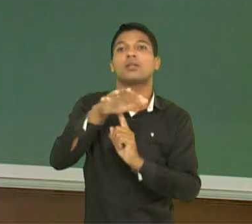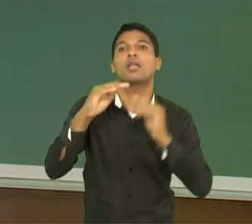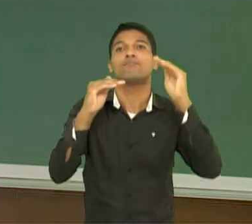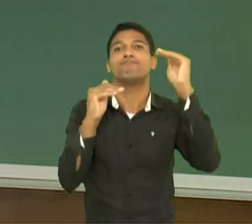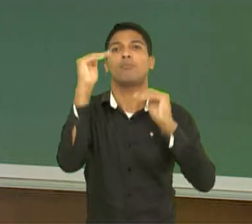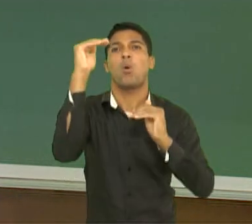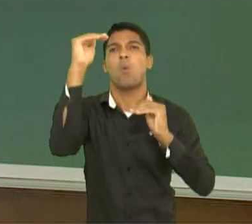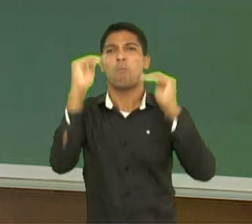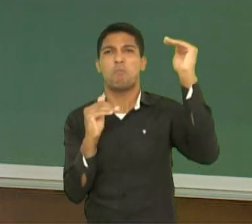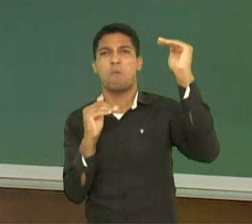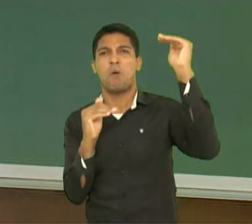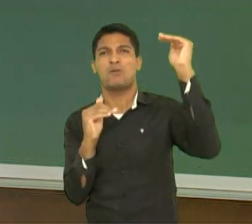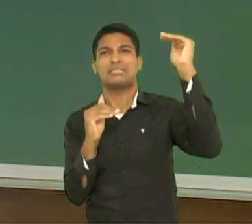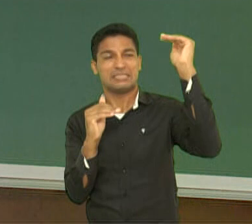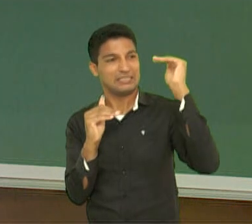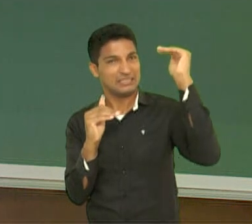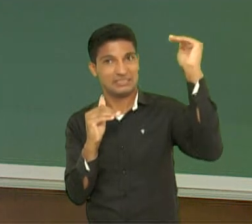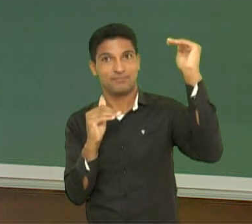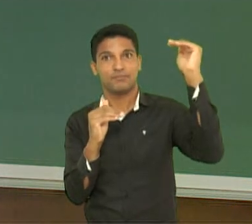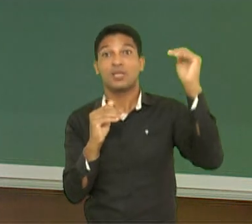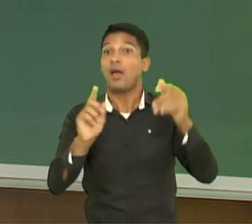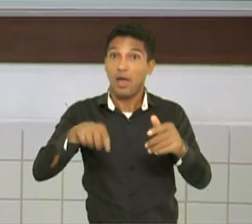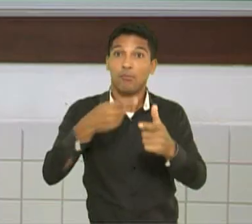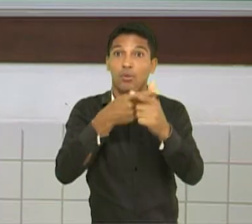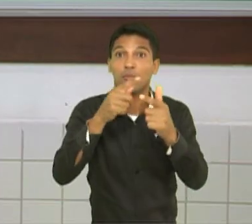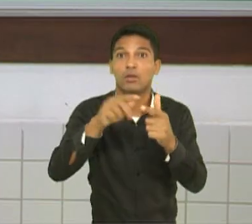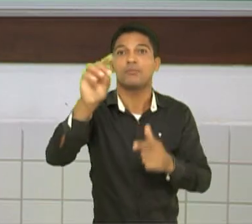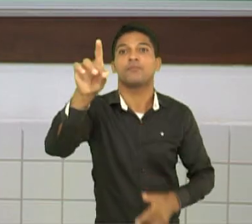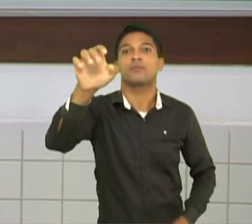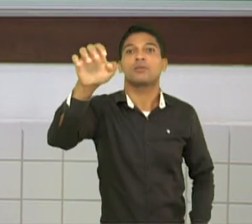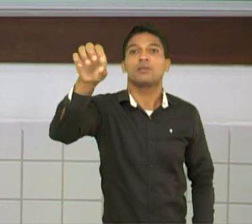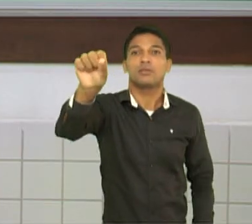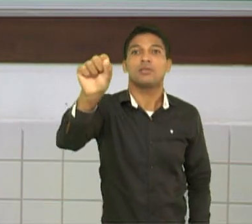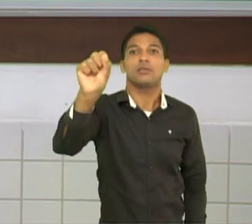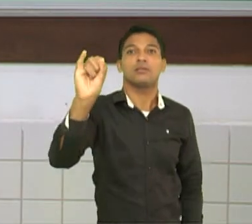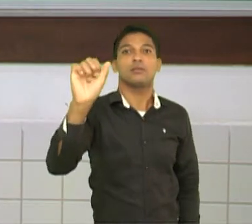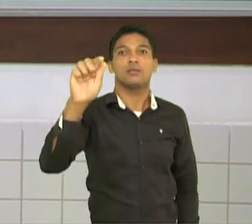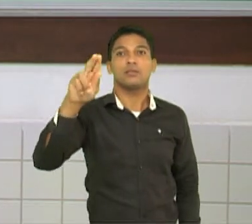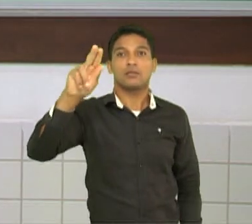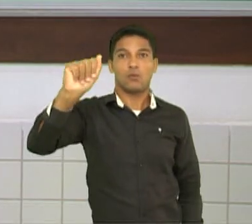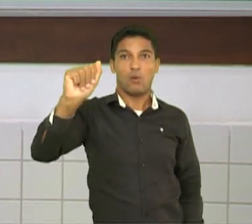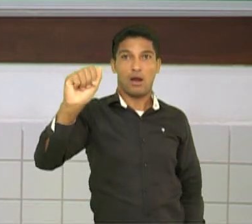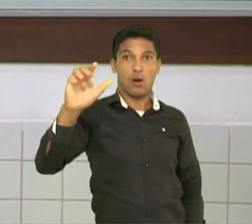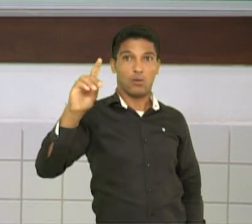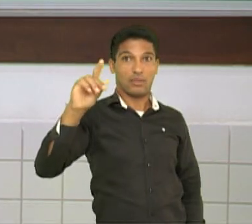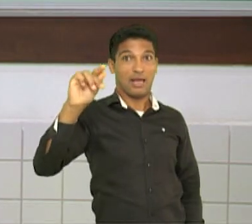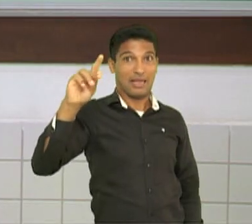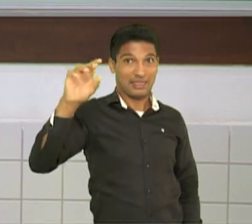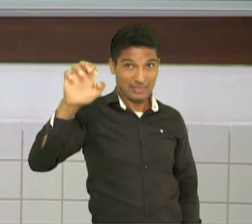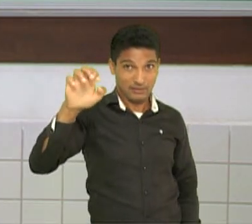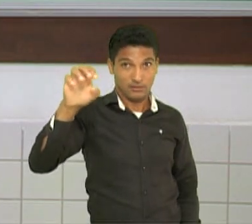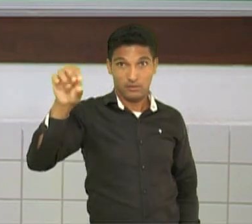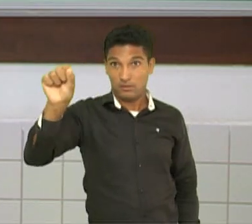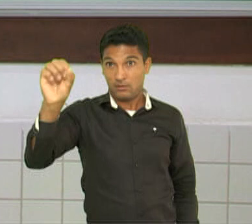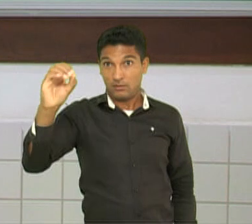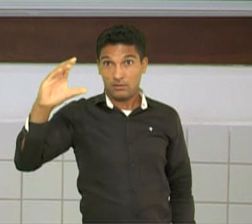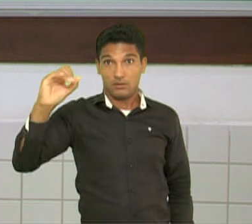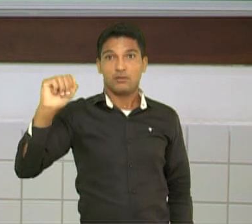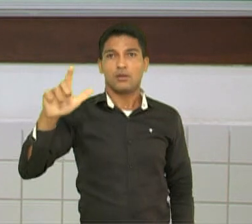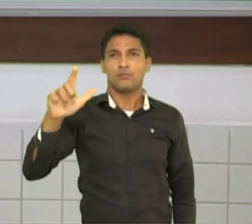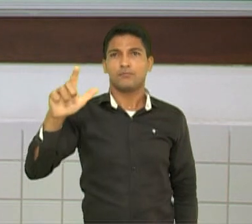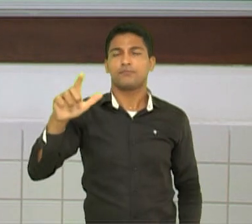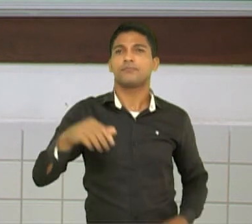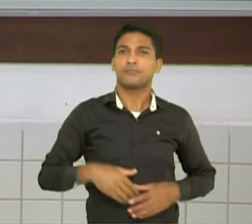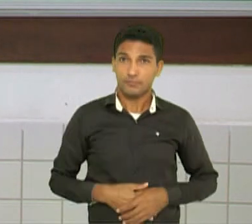dos problemas a serem encarados. A desigualdade social existente no globo e que já fica clara desde países